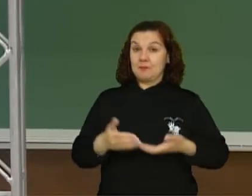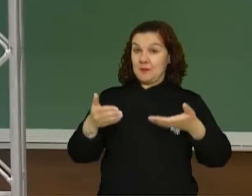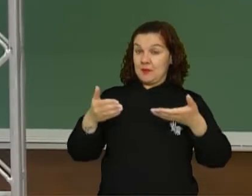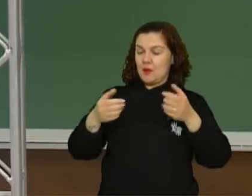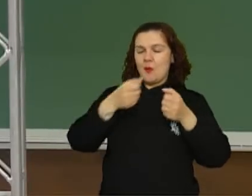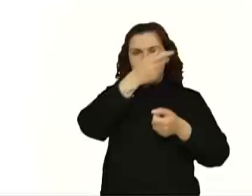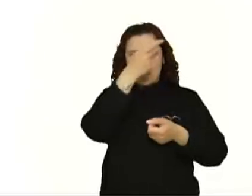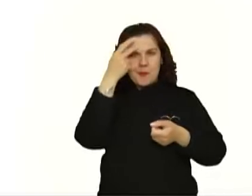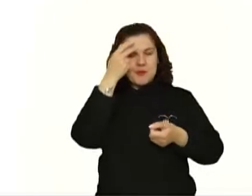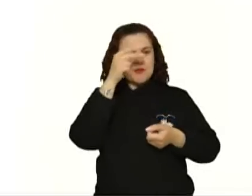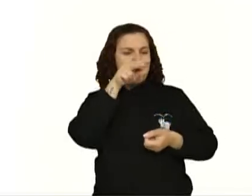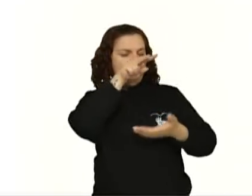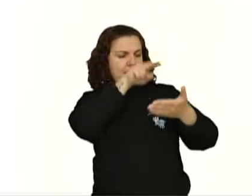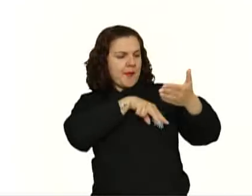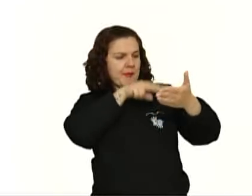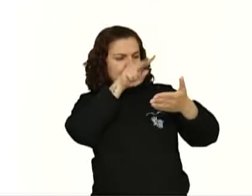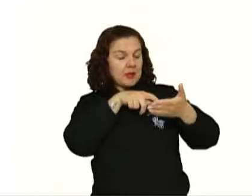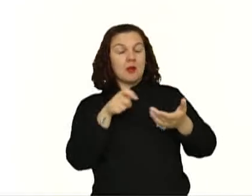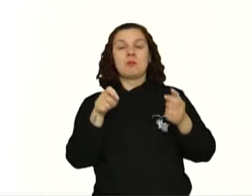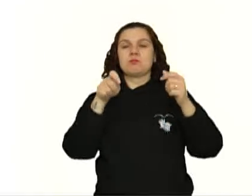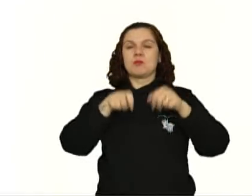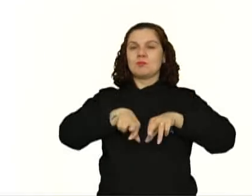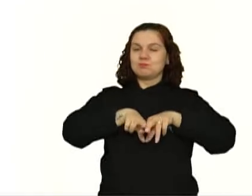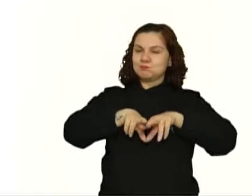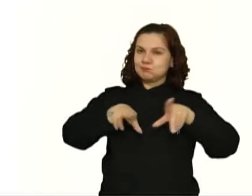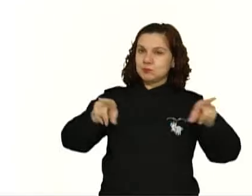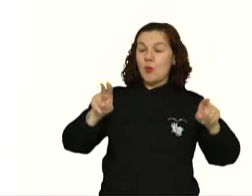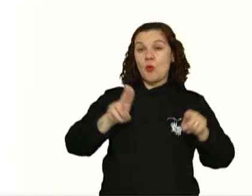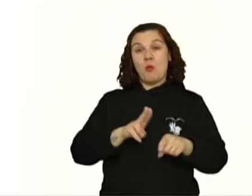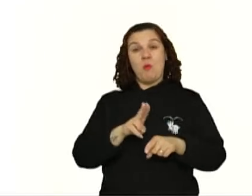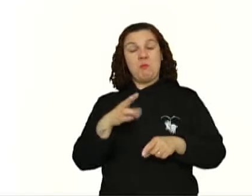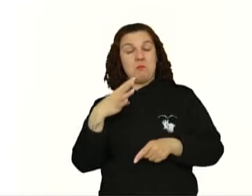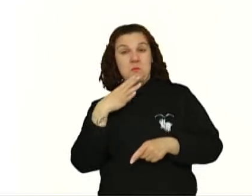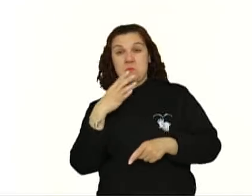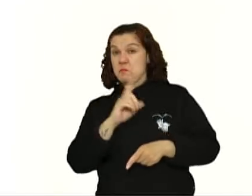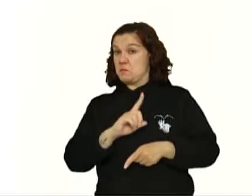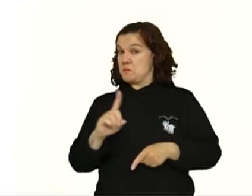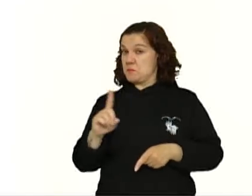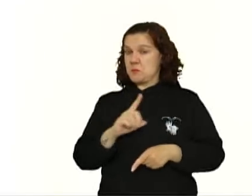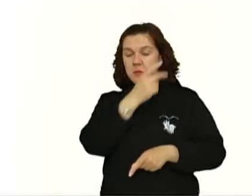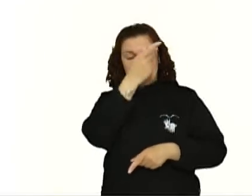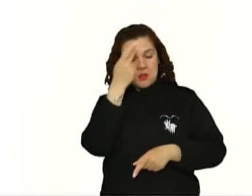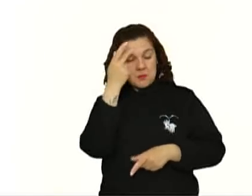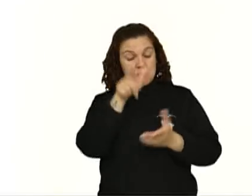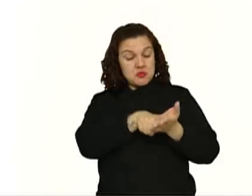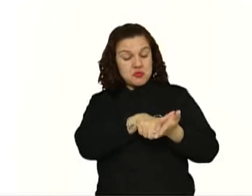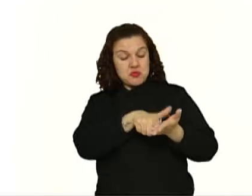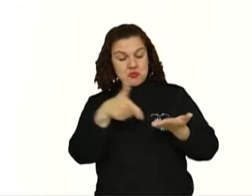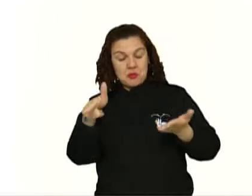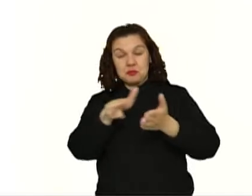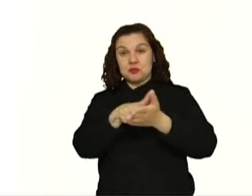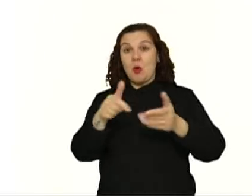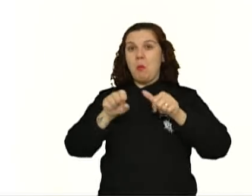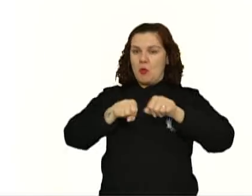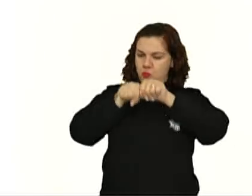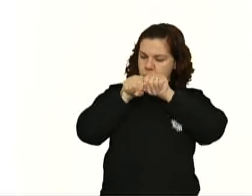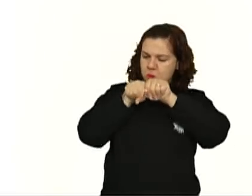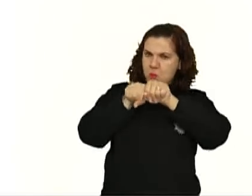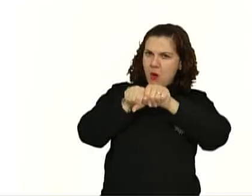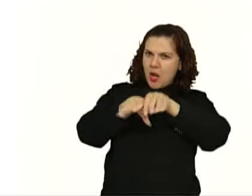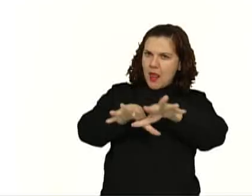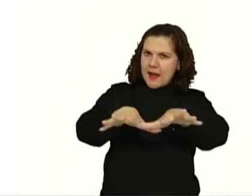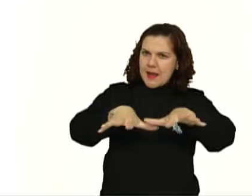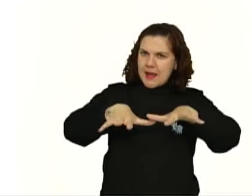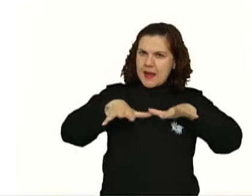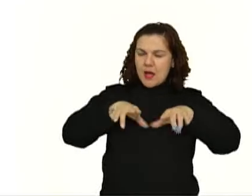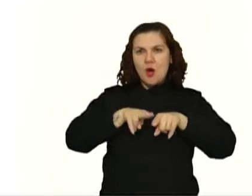Os leitores podem ser múltiplos ou desconhecidos. Os jornais podem ser de grande circulação